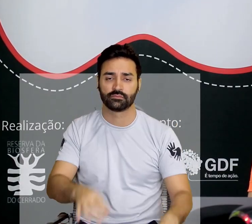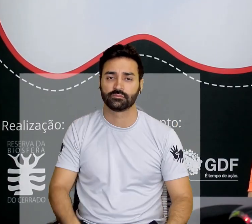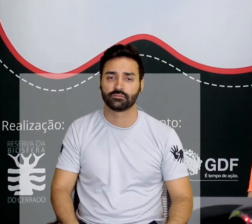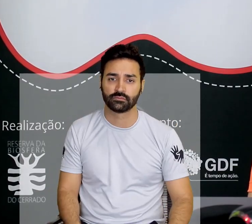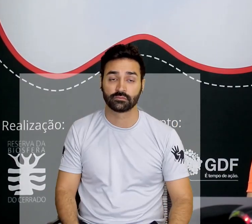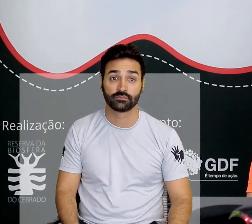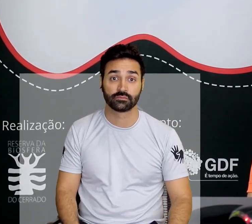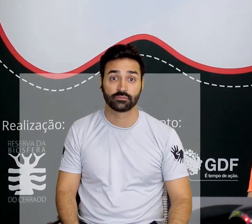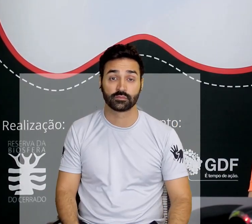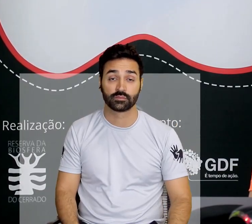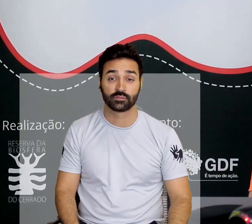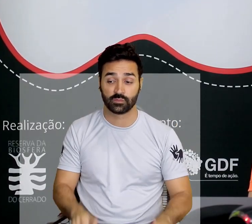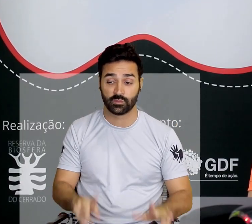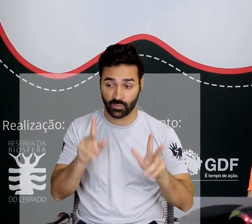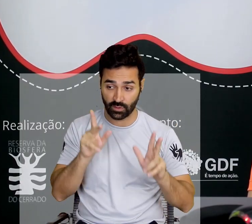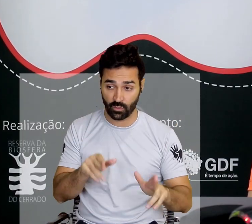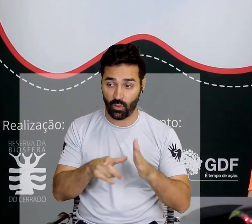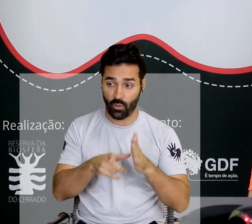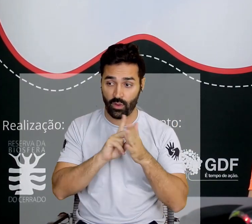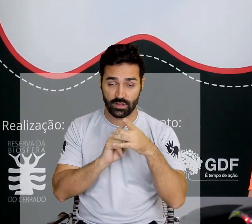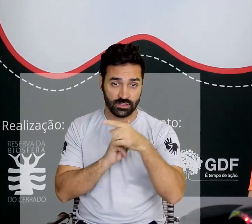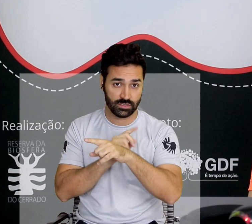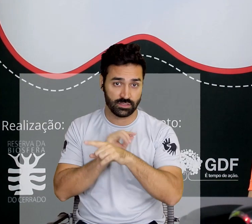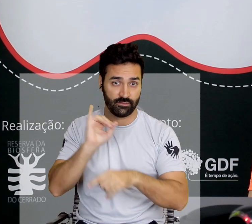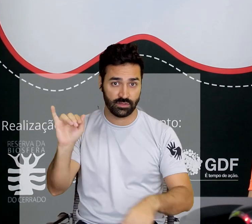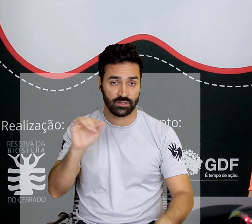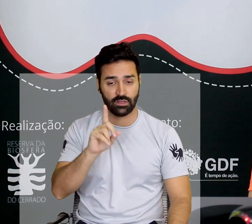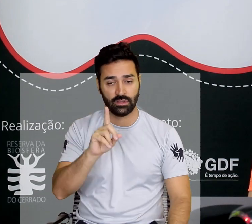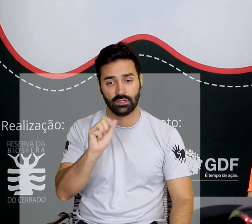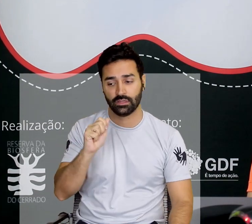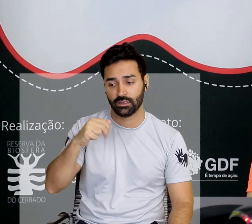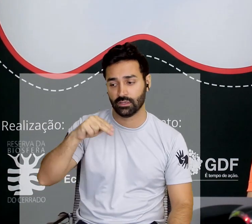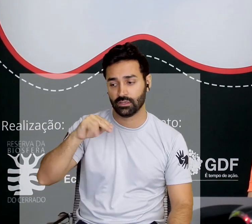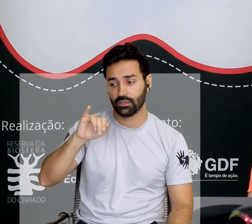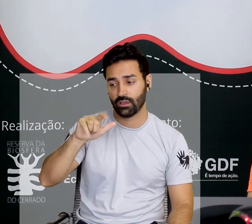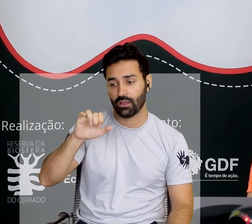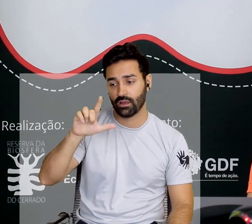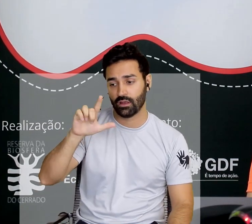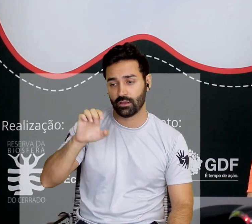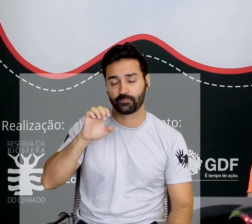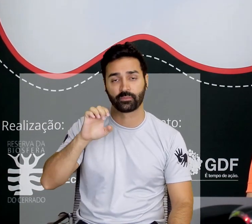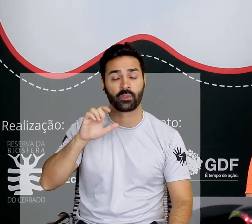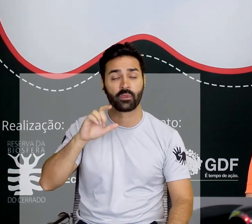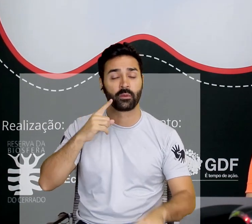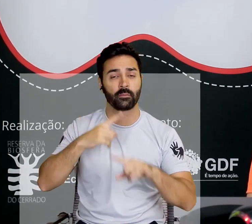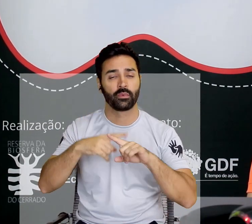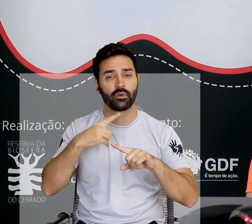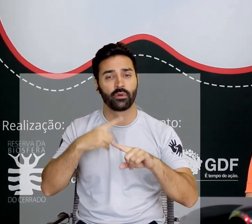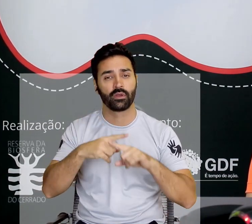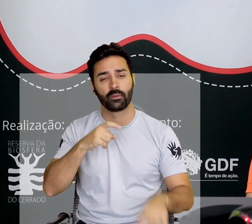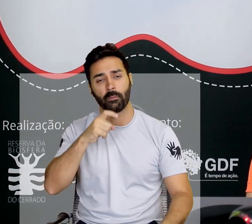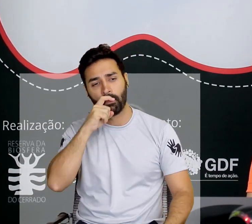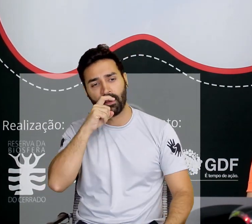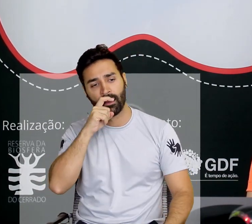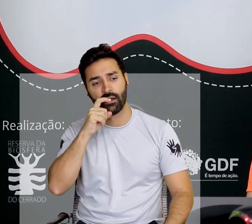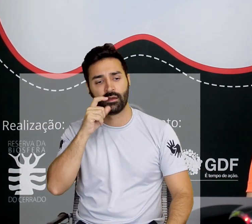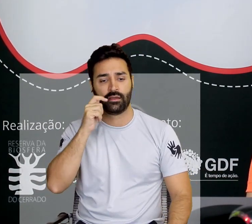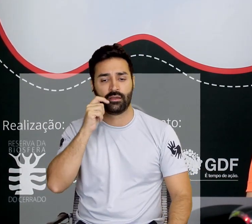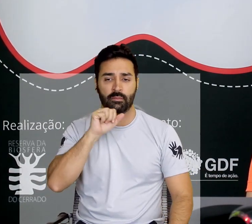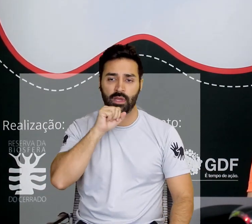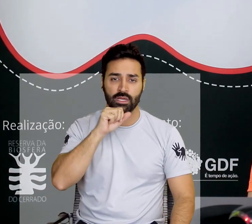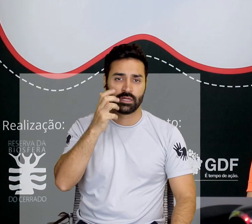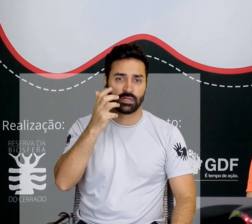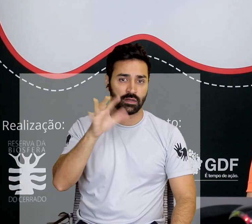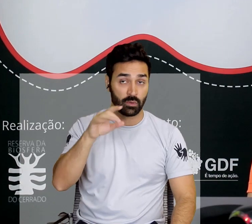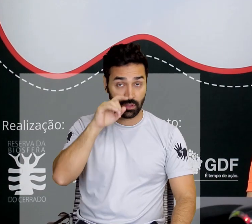como eu estava falando com a Daniele. Geralmente, os pais, esses casos de pais que não querem deixar